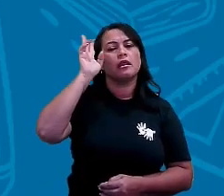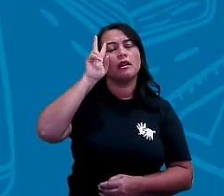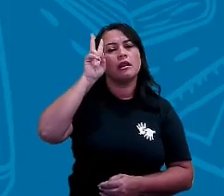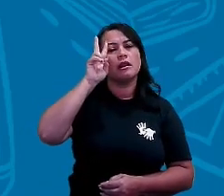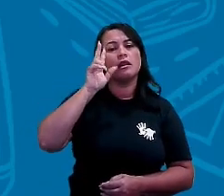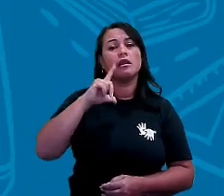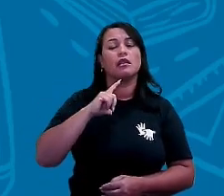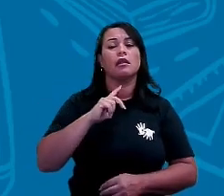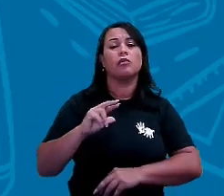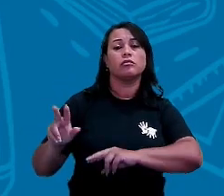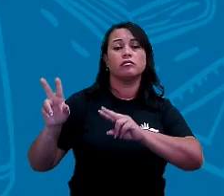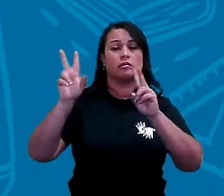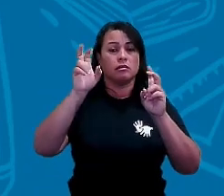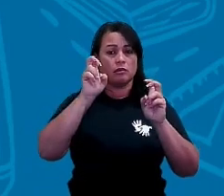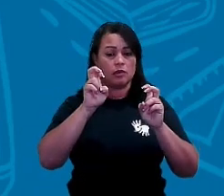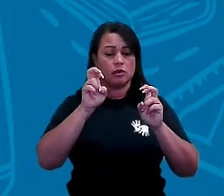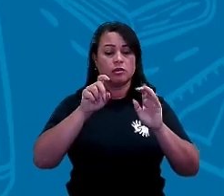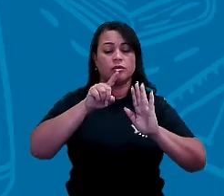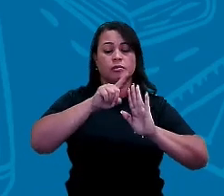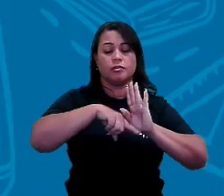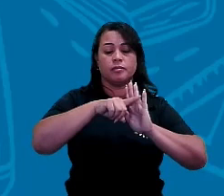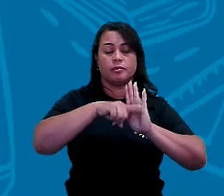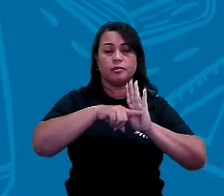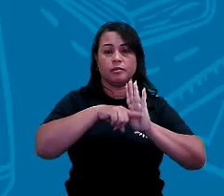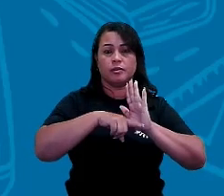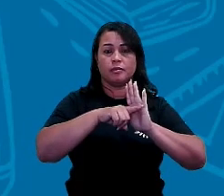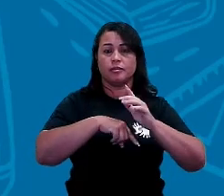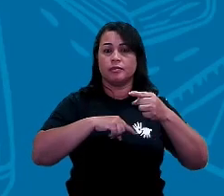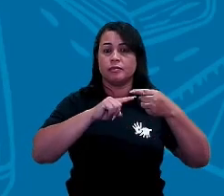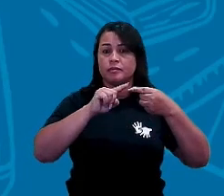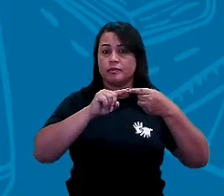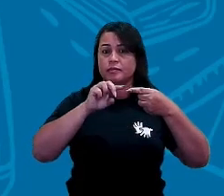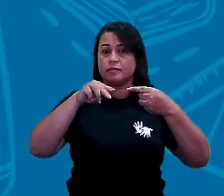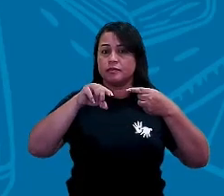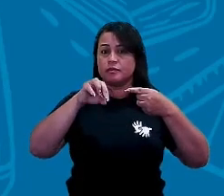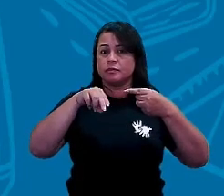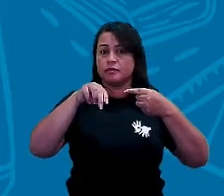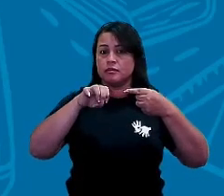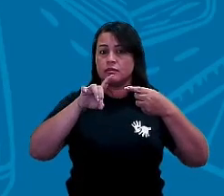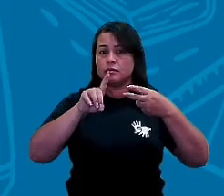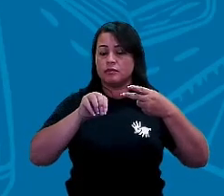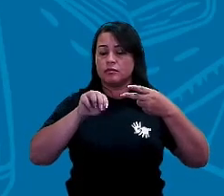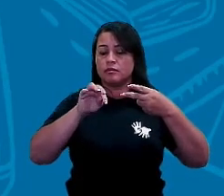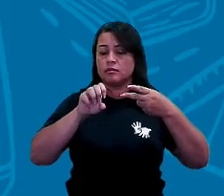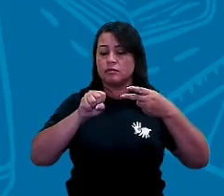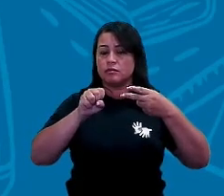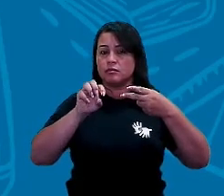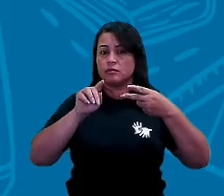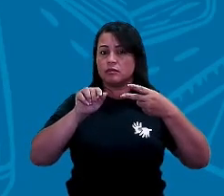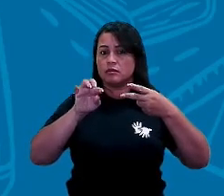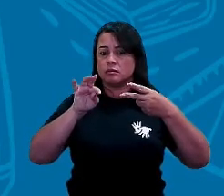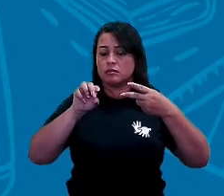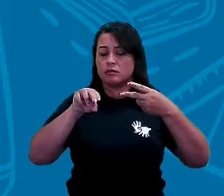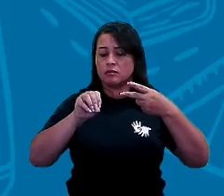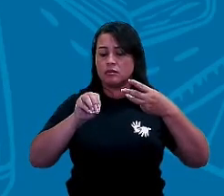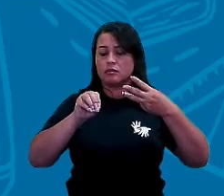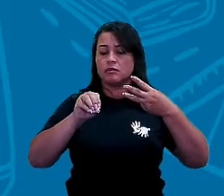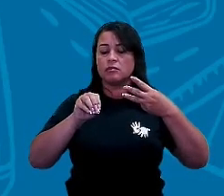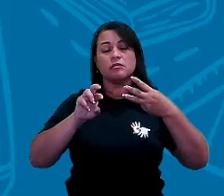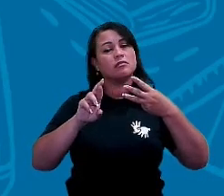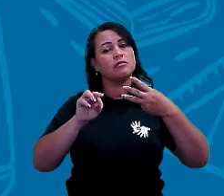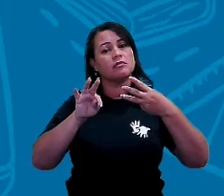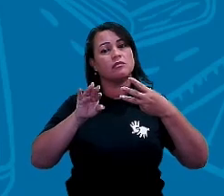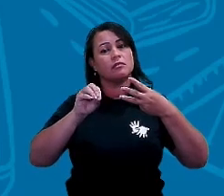relembrando, que são os termos da subtração. Que aí eu tenho minuendo, subtraindo, resto